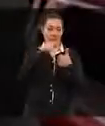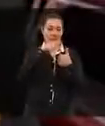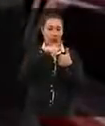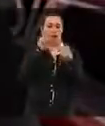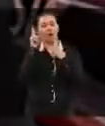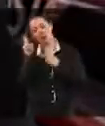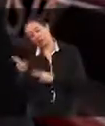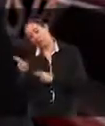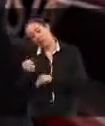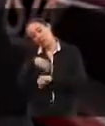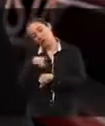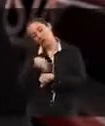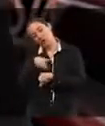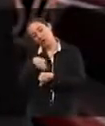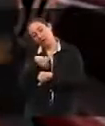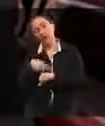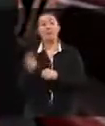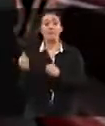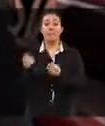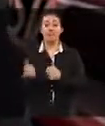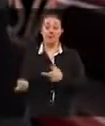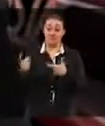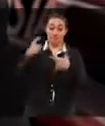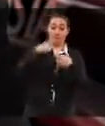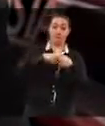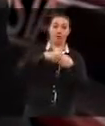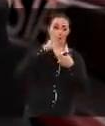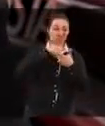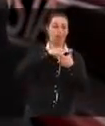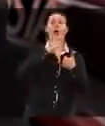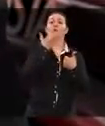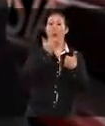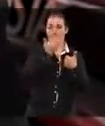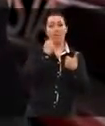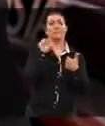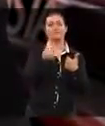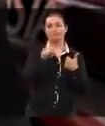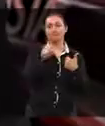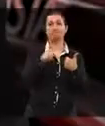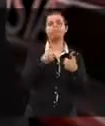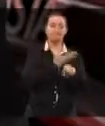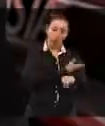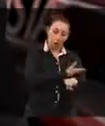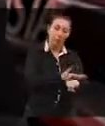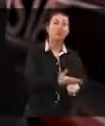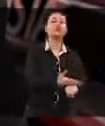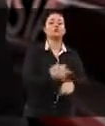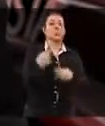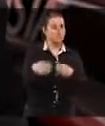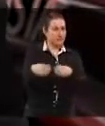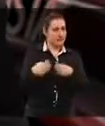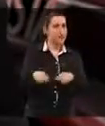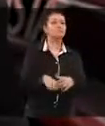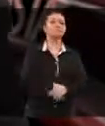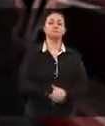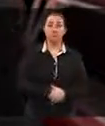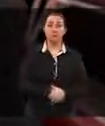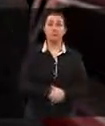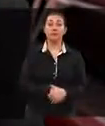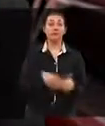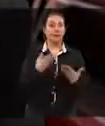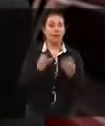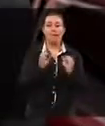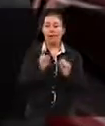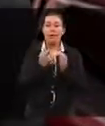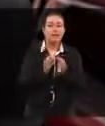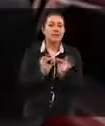tempo longo sem nos alimentarmos, então nós precisamos sim ter o hábito de tomar o café da manhã, nem